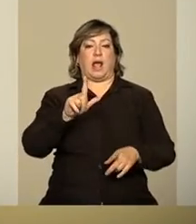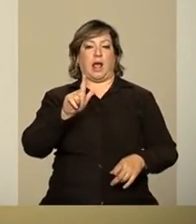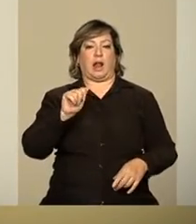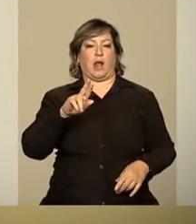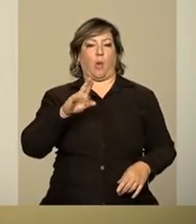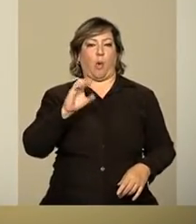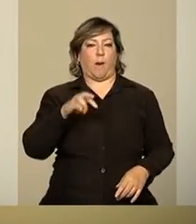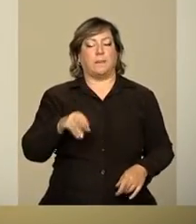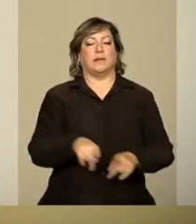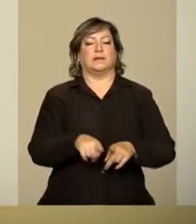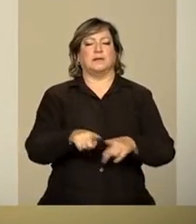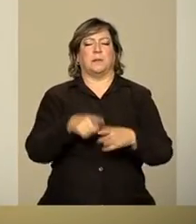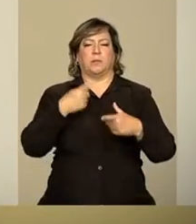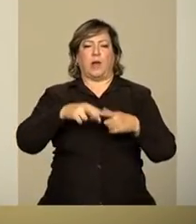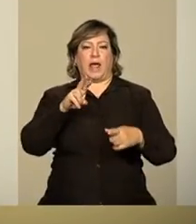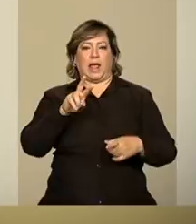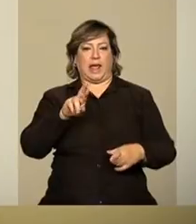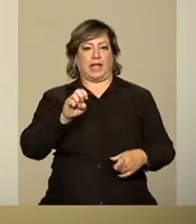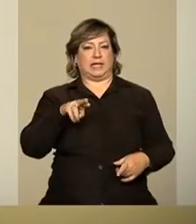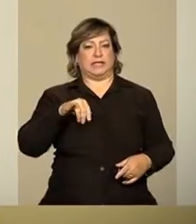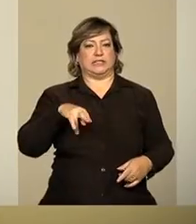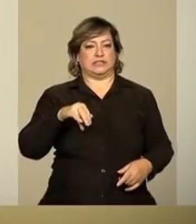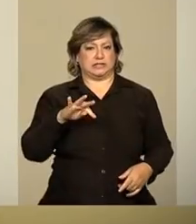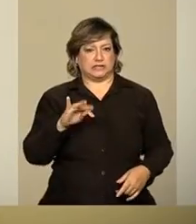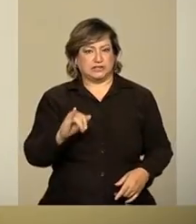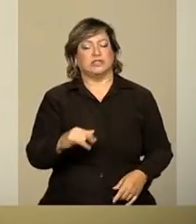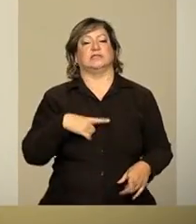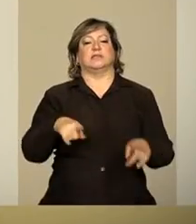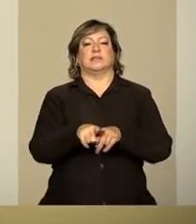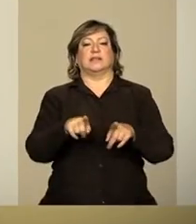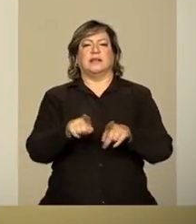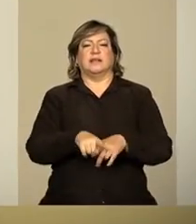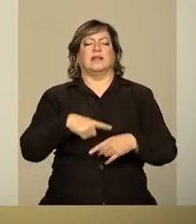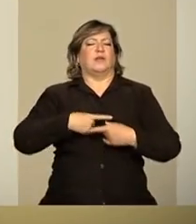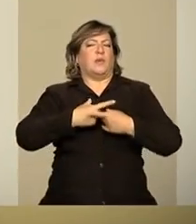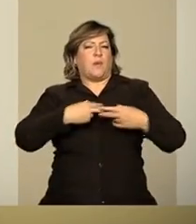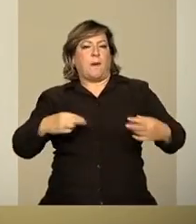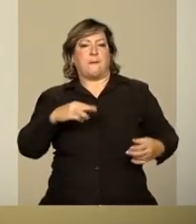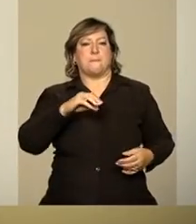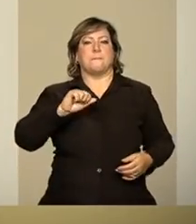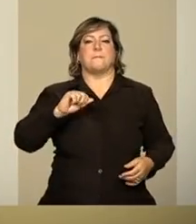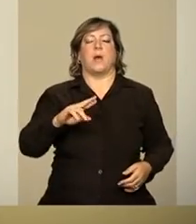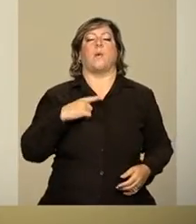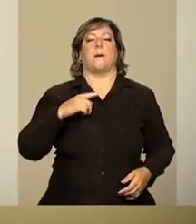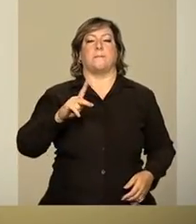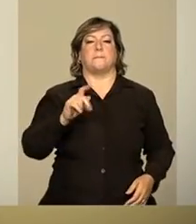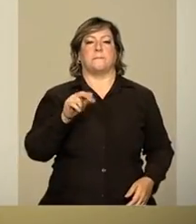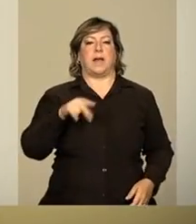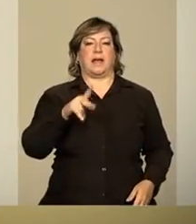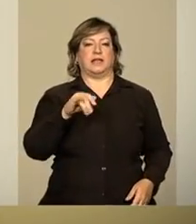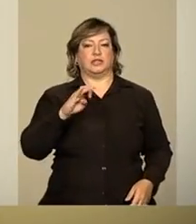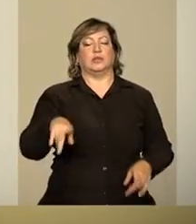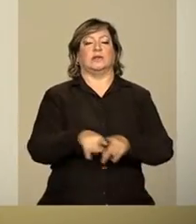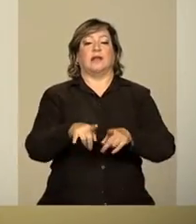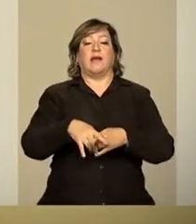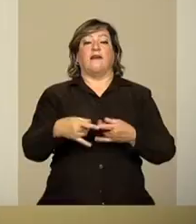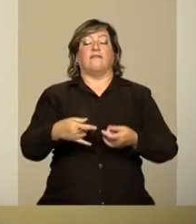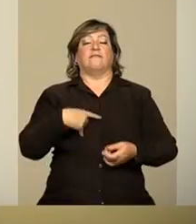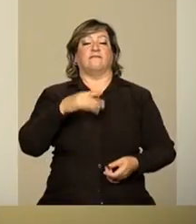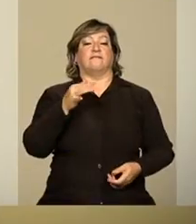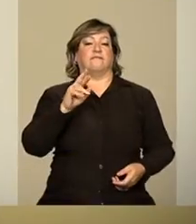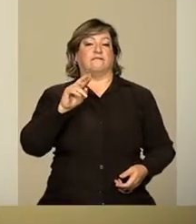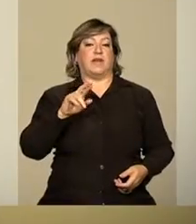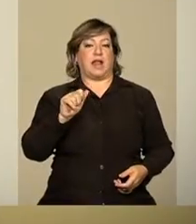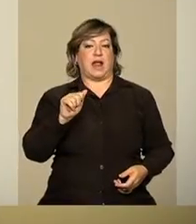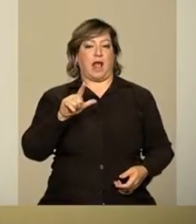rinite osteoporose doença de Parkinson além de anticoncepcional e fraldas geriátricas agora Luciano Eu quero